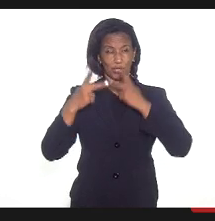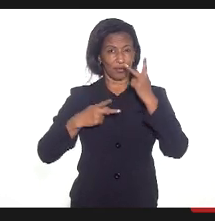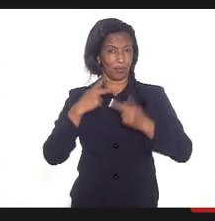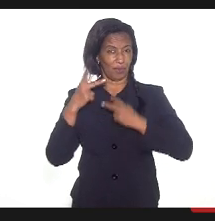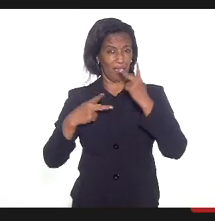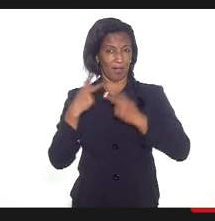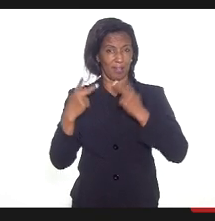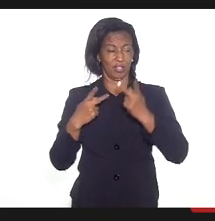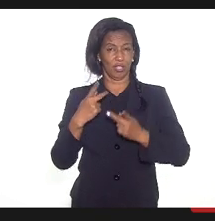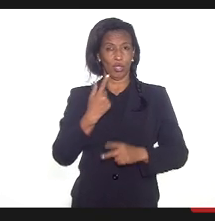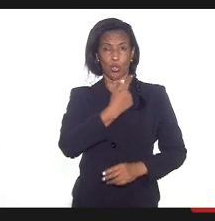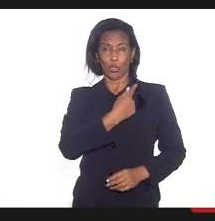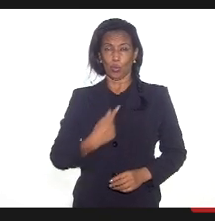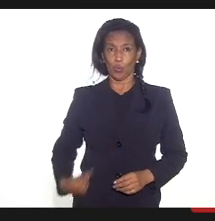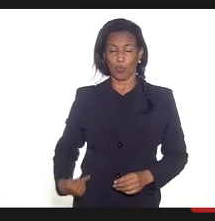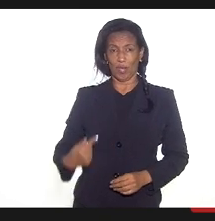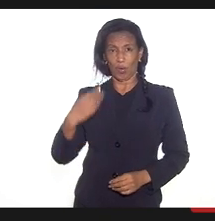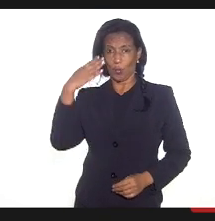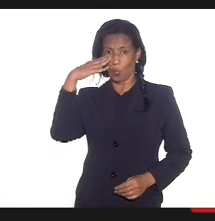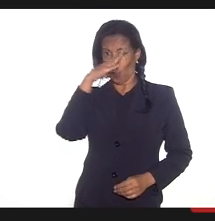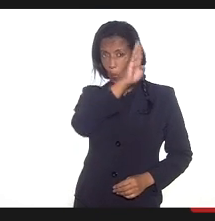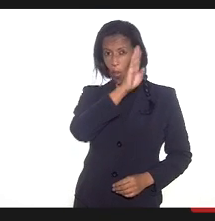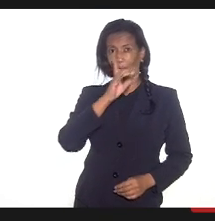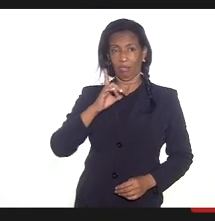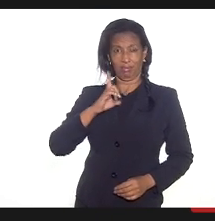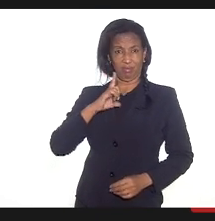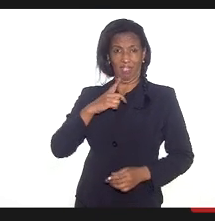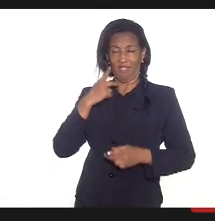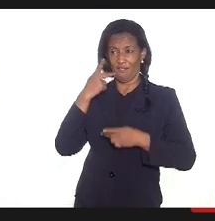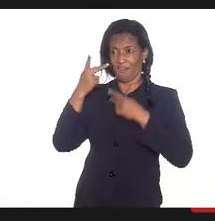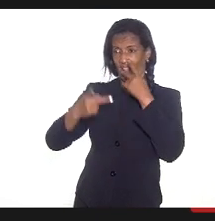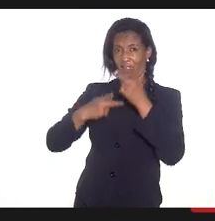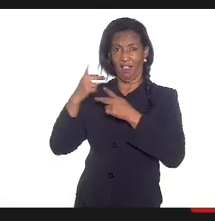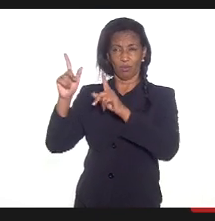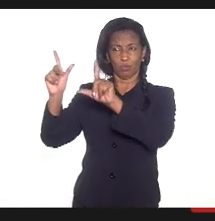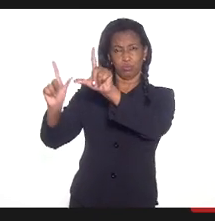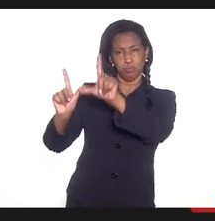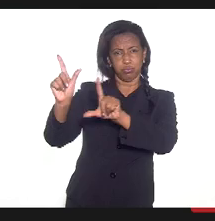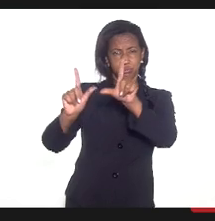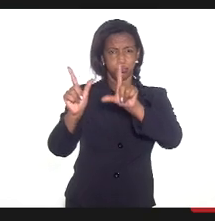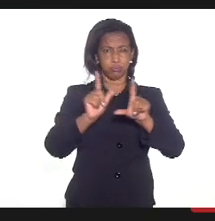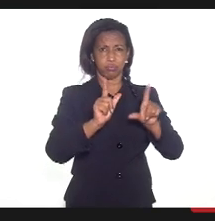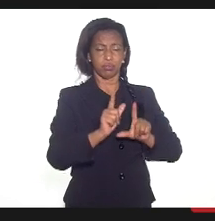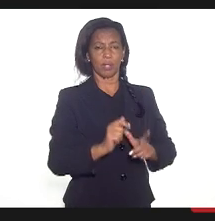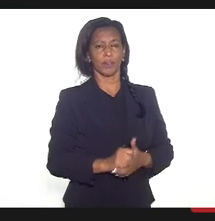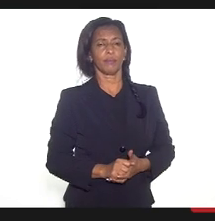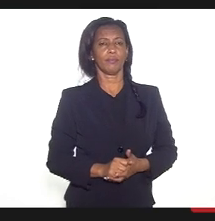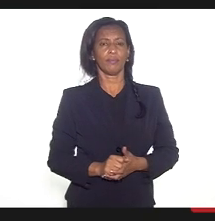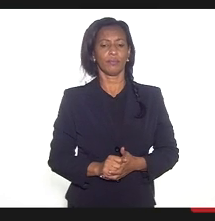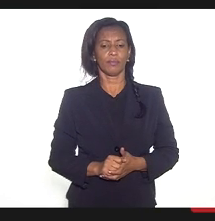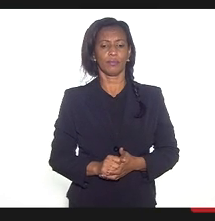que o governo Bolsonaro tem soltado aí na mídia, elas foram